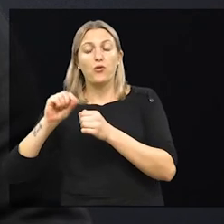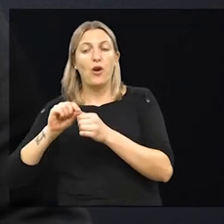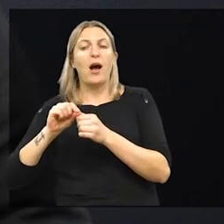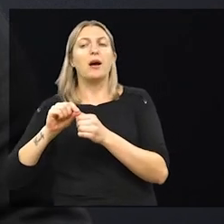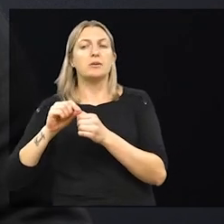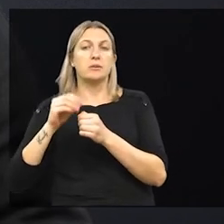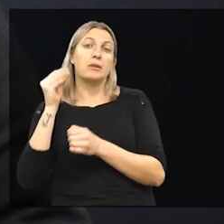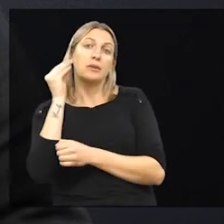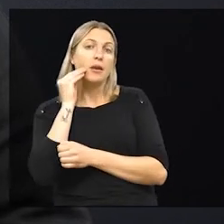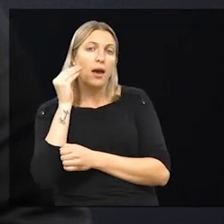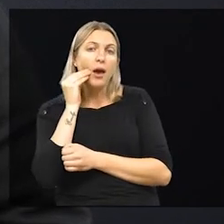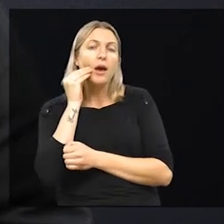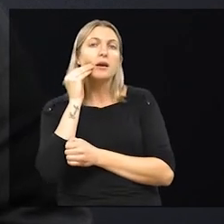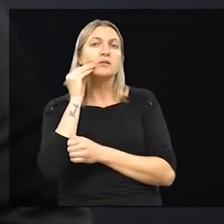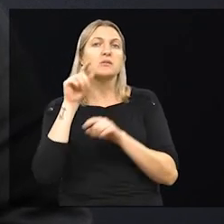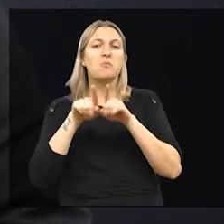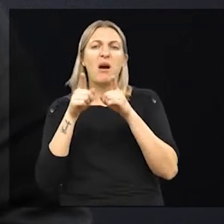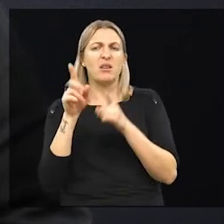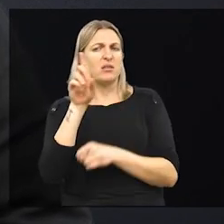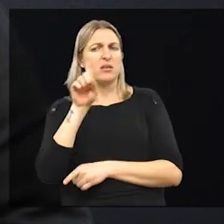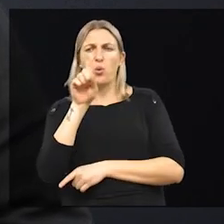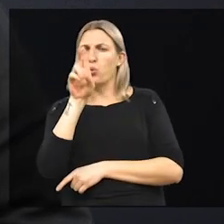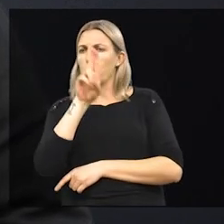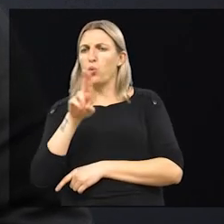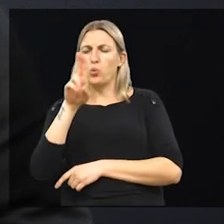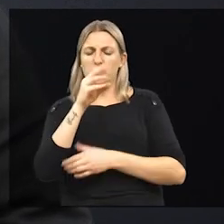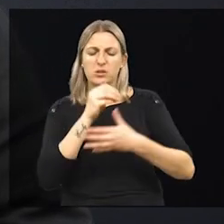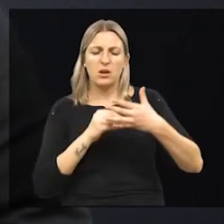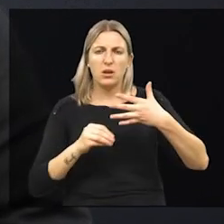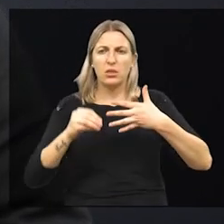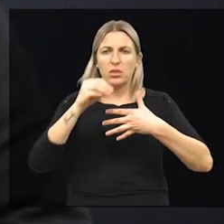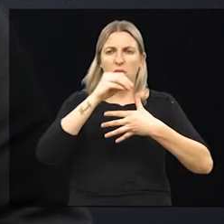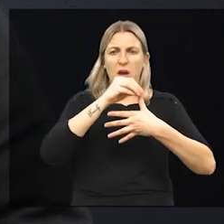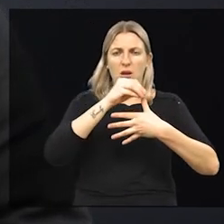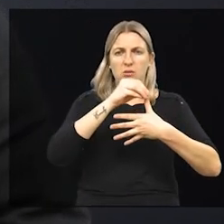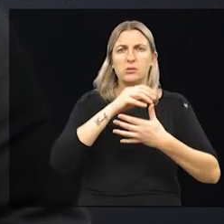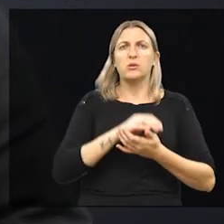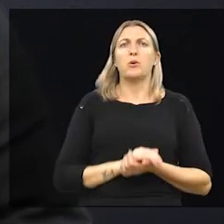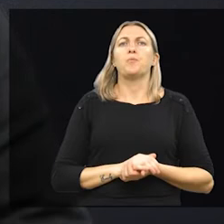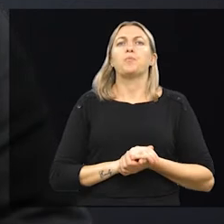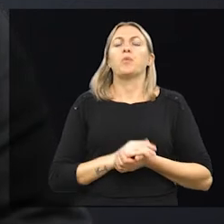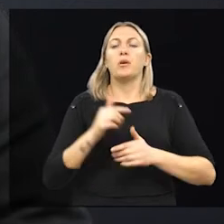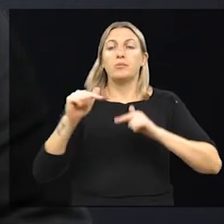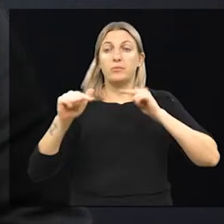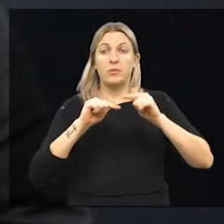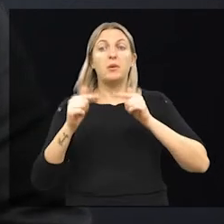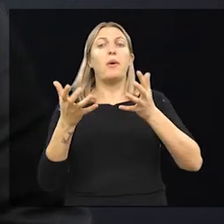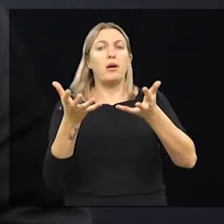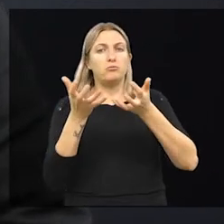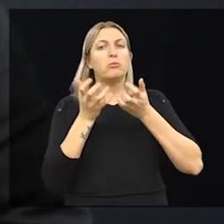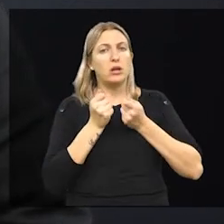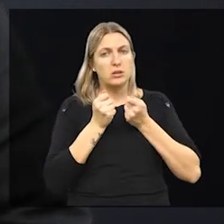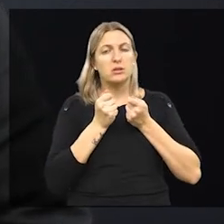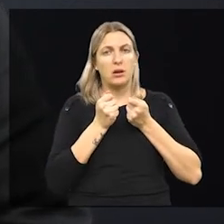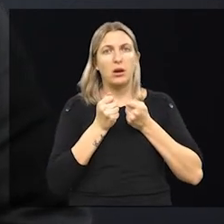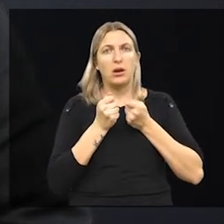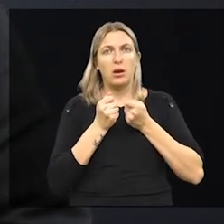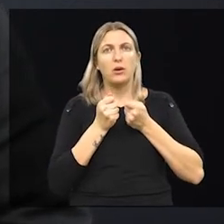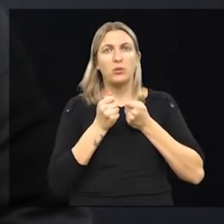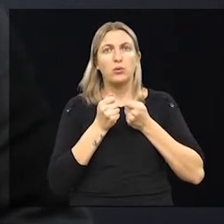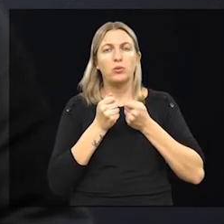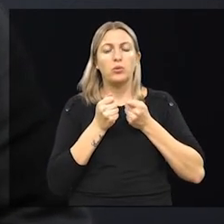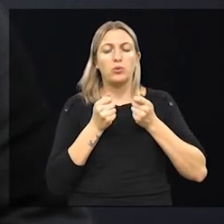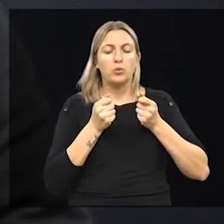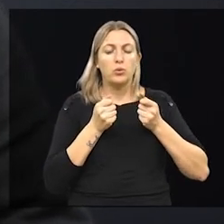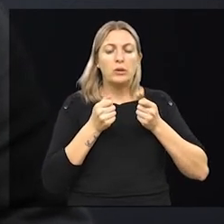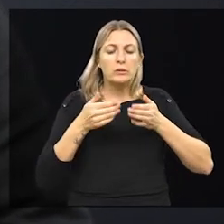porque era uma novidade nunca ninguém tinha utilizado uma análise sensorial é é oriunda